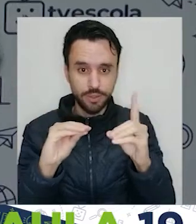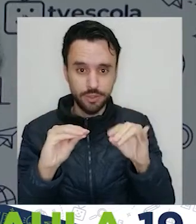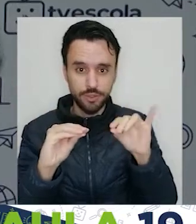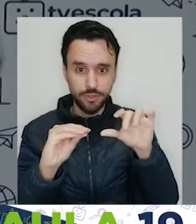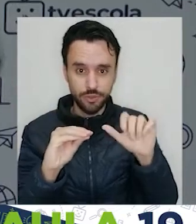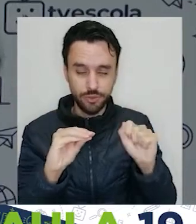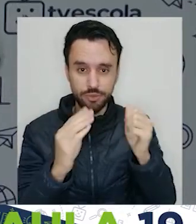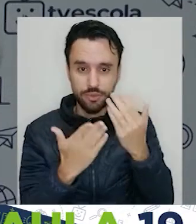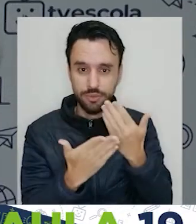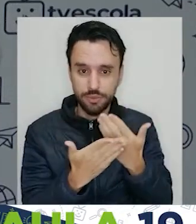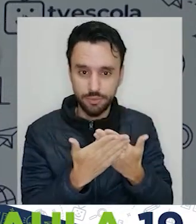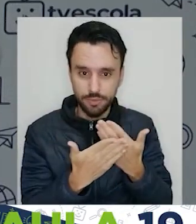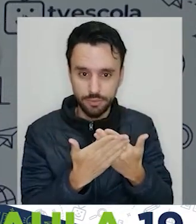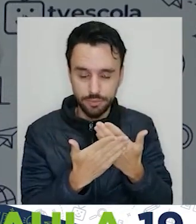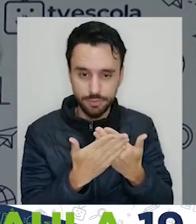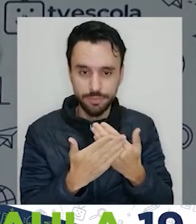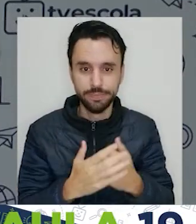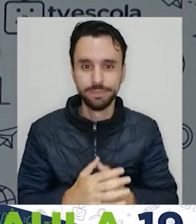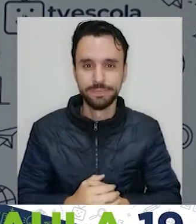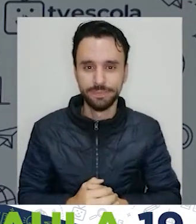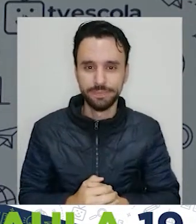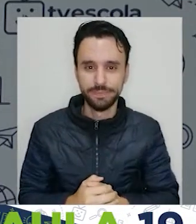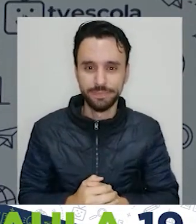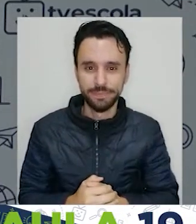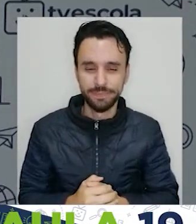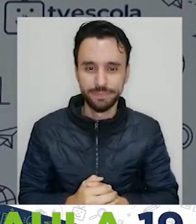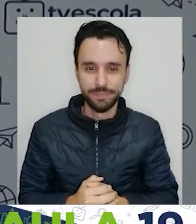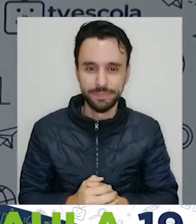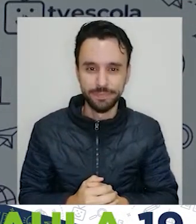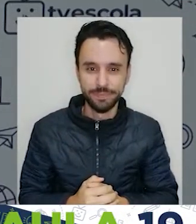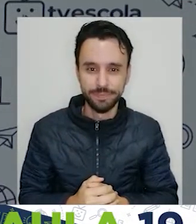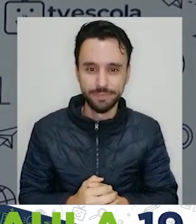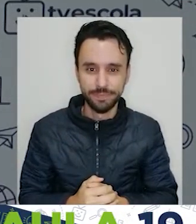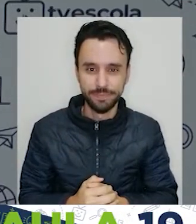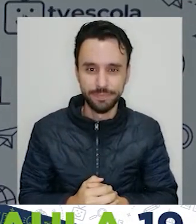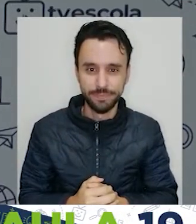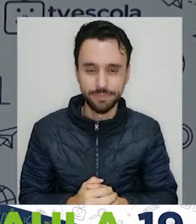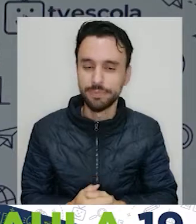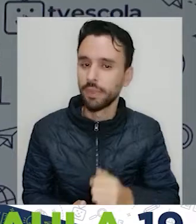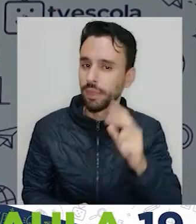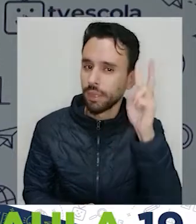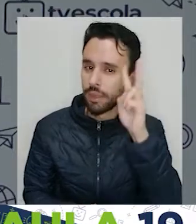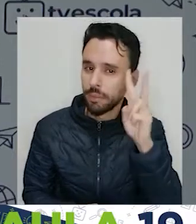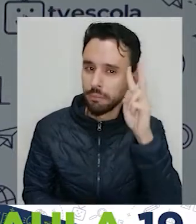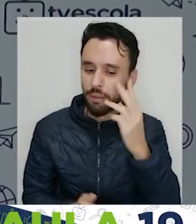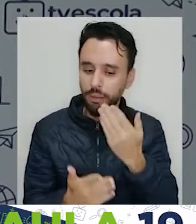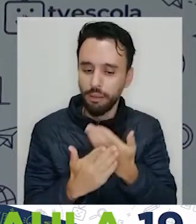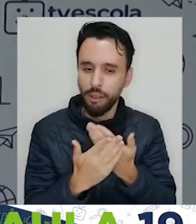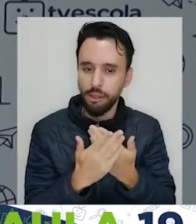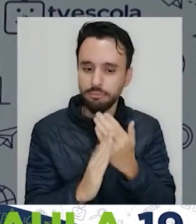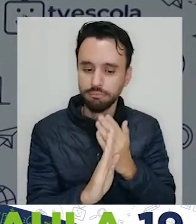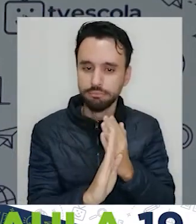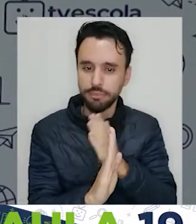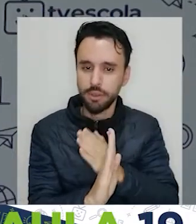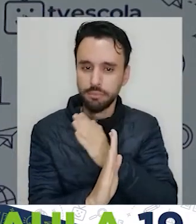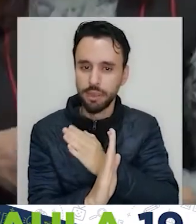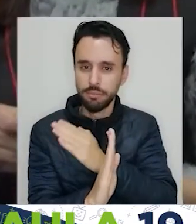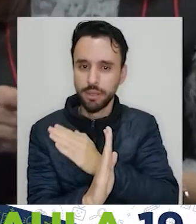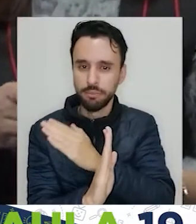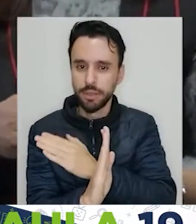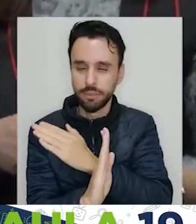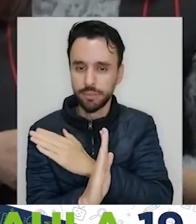estamos utilizando. Também vamos recordar a aula anterior, né?